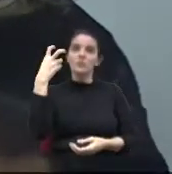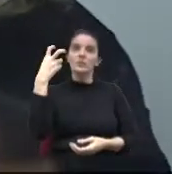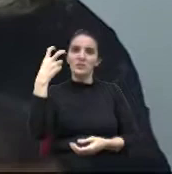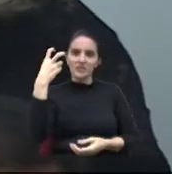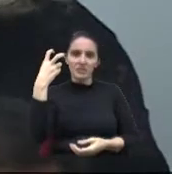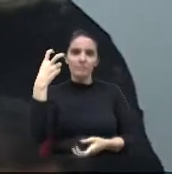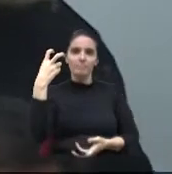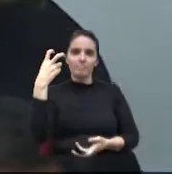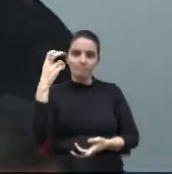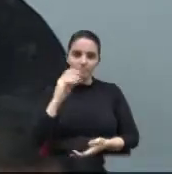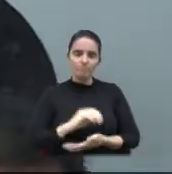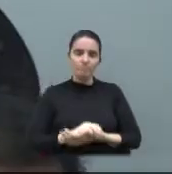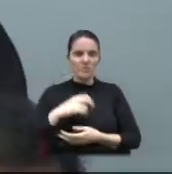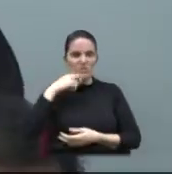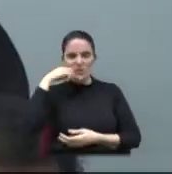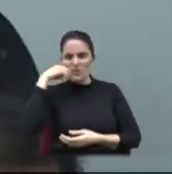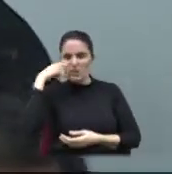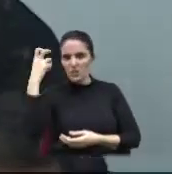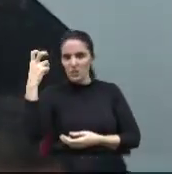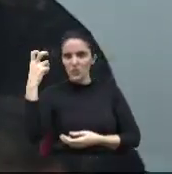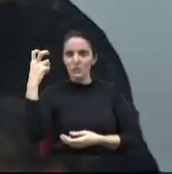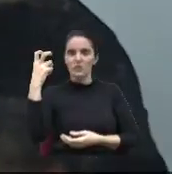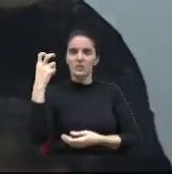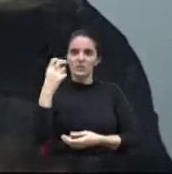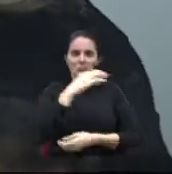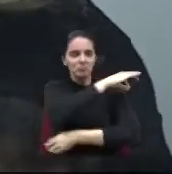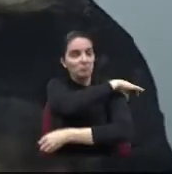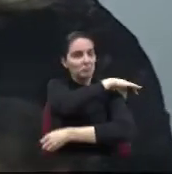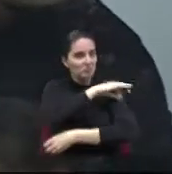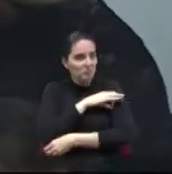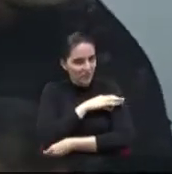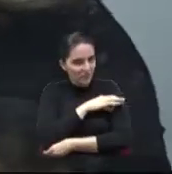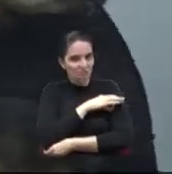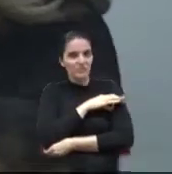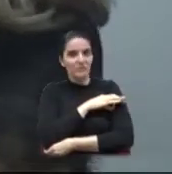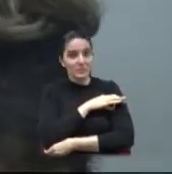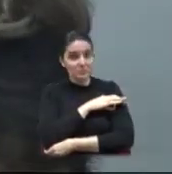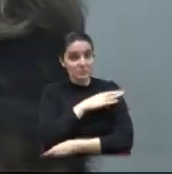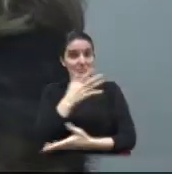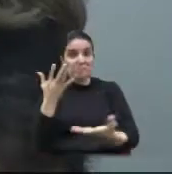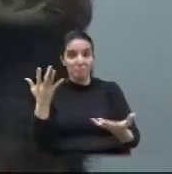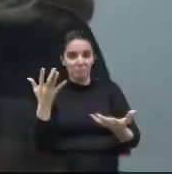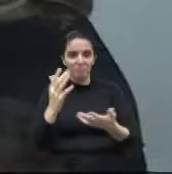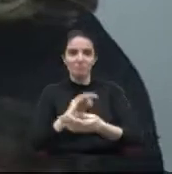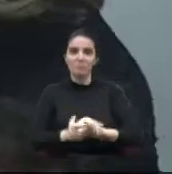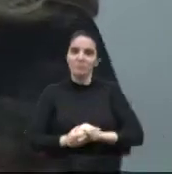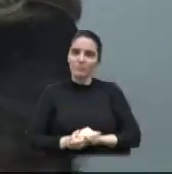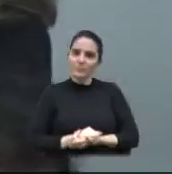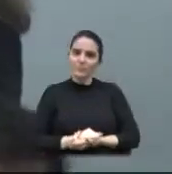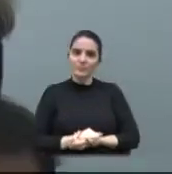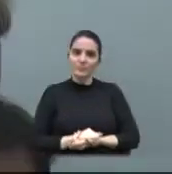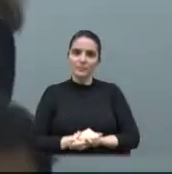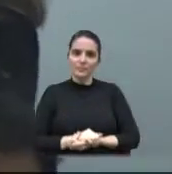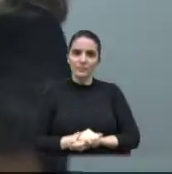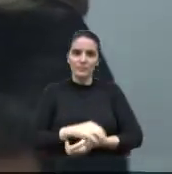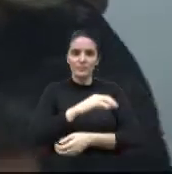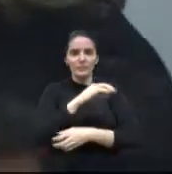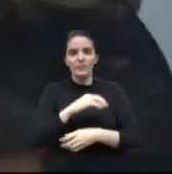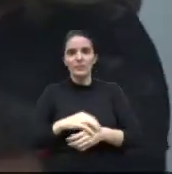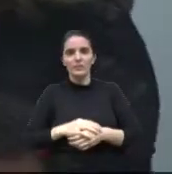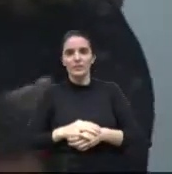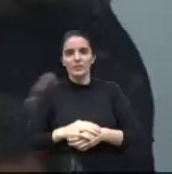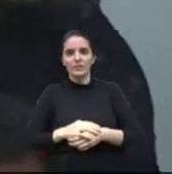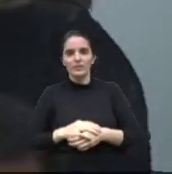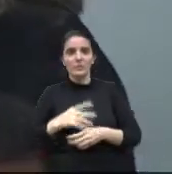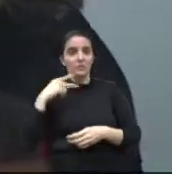seus... Que vergonha, seu prefeito! Olha o que o senhor está levando aqui, ó. Essa foi de graça para o senhor. A gente quer defender o senhor,